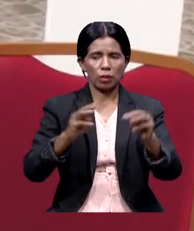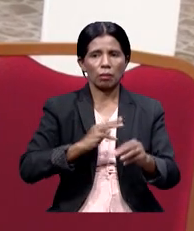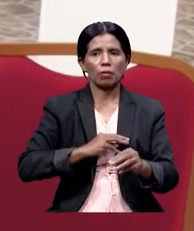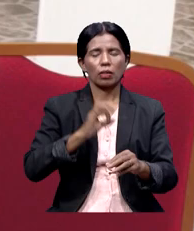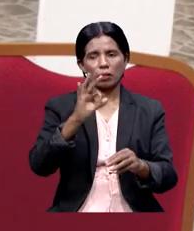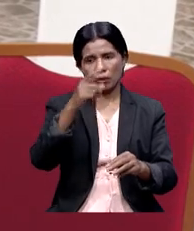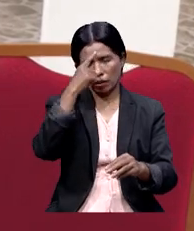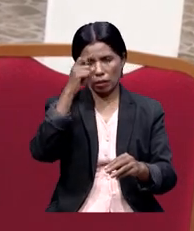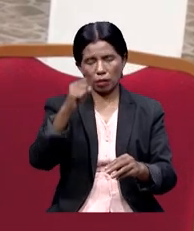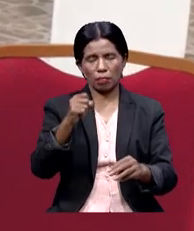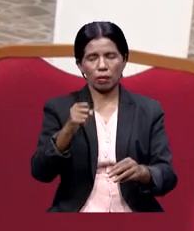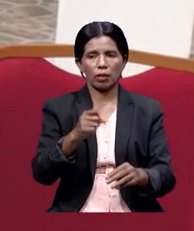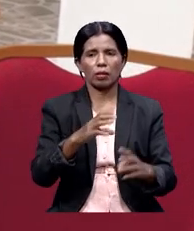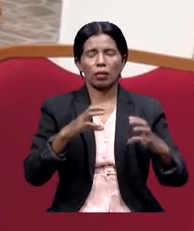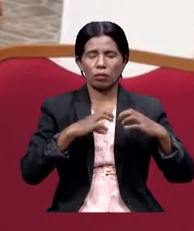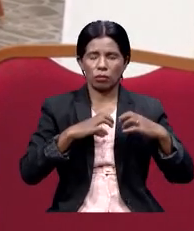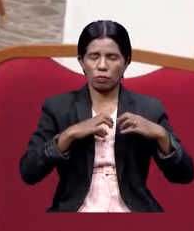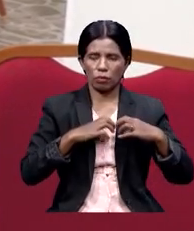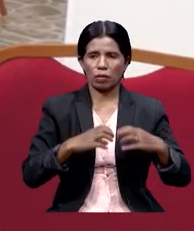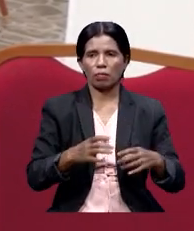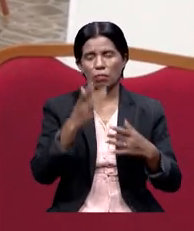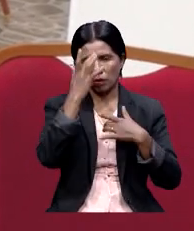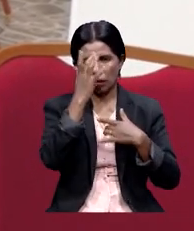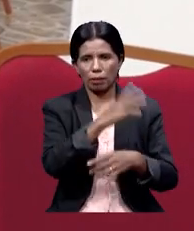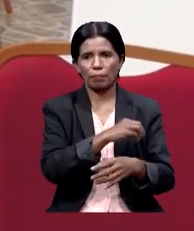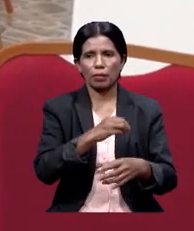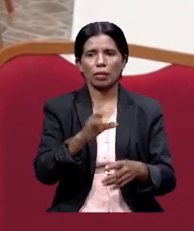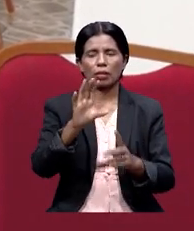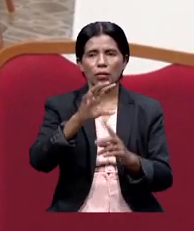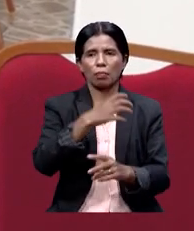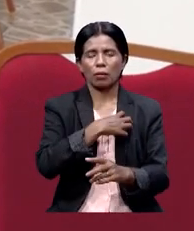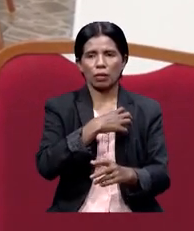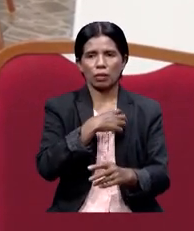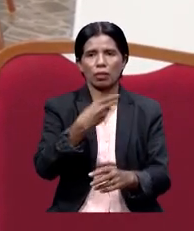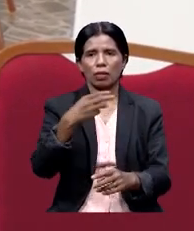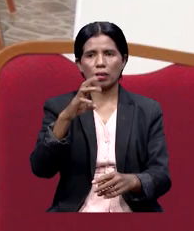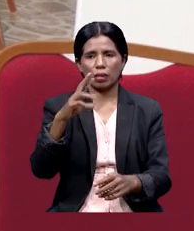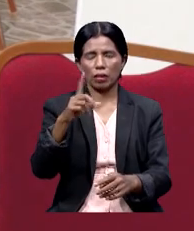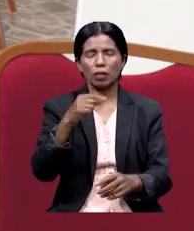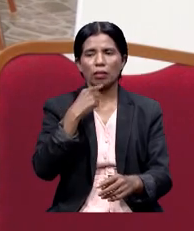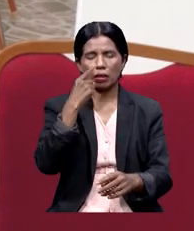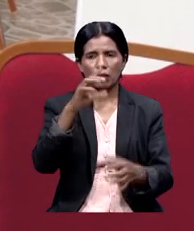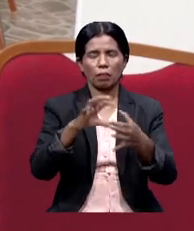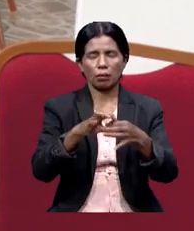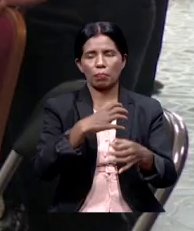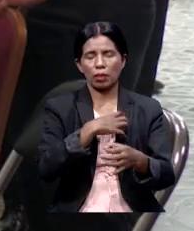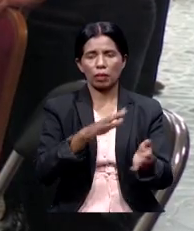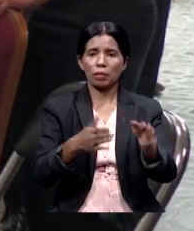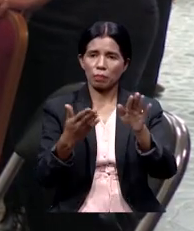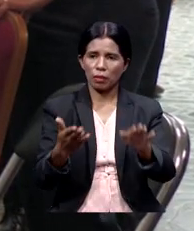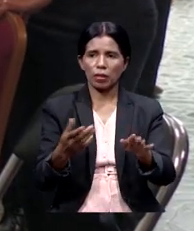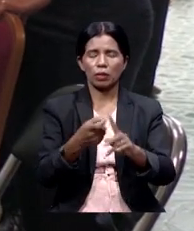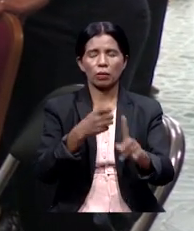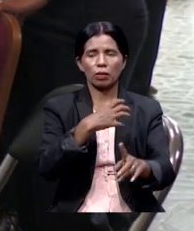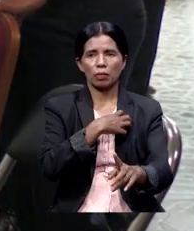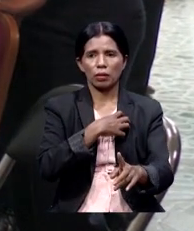também reta na taca São Juan. Antes ne comandante geral Peniteli, comissário geral Henrique da Costa Ateten, membro polícia nebelá convida, usi